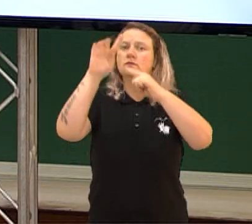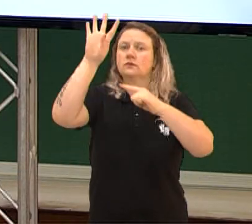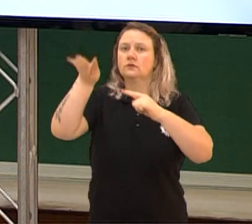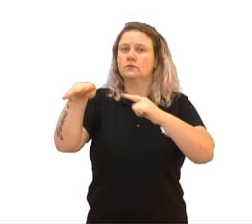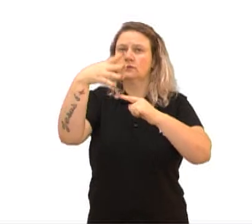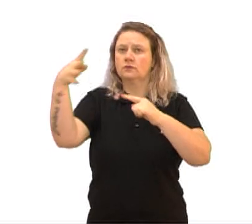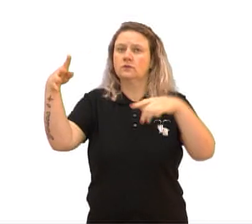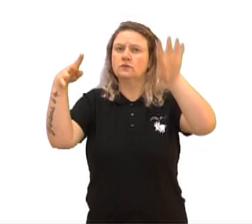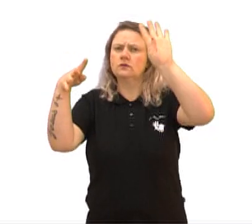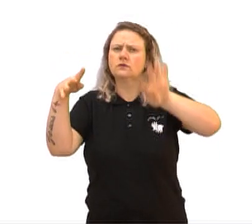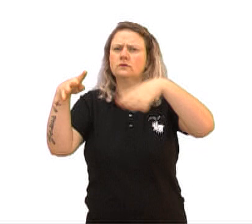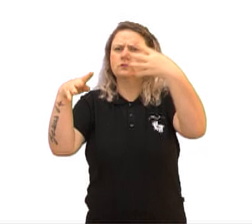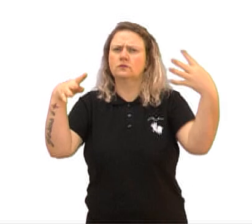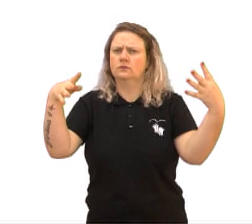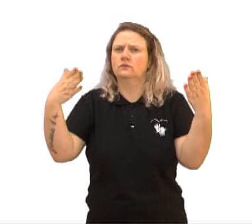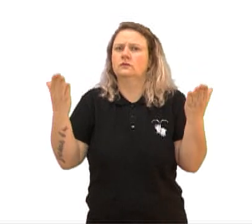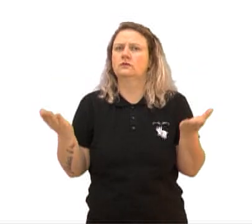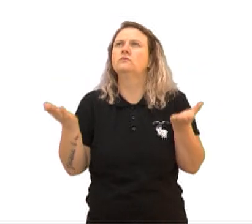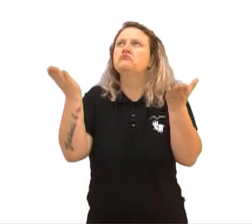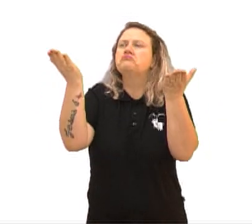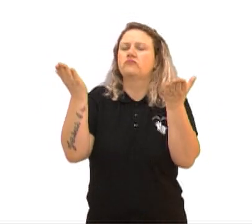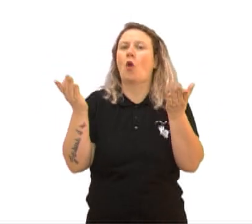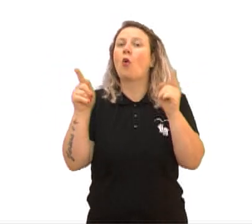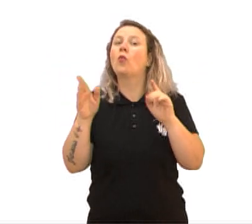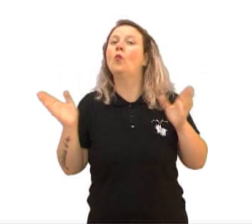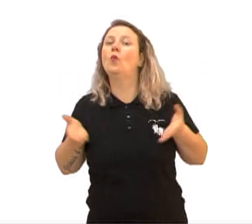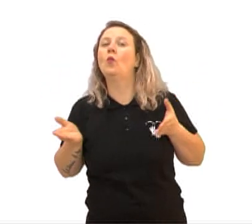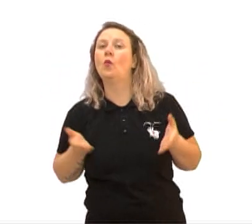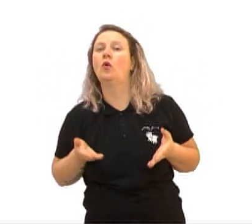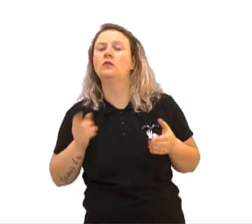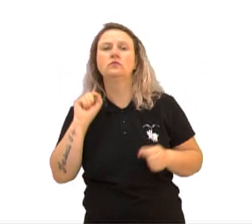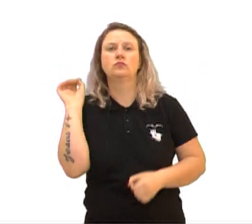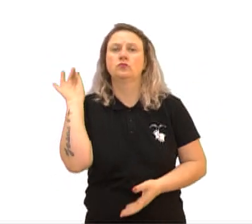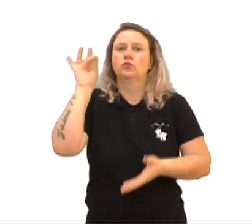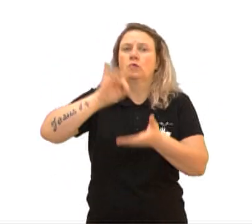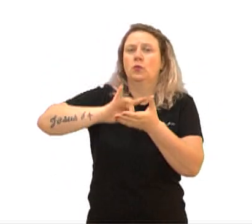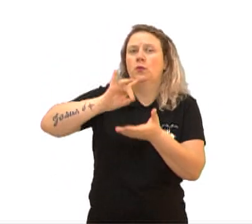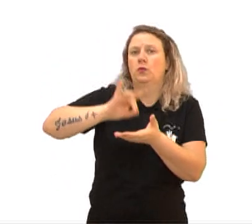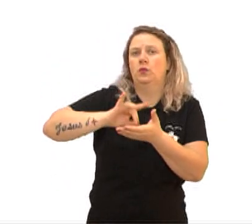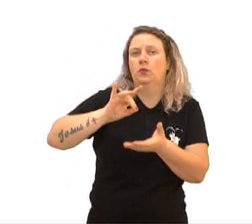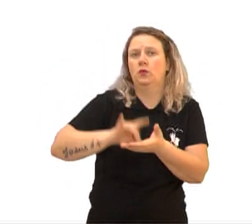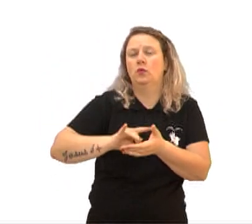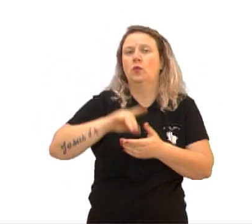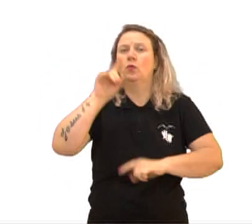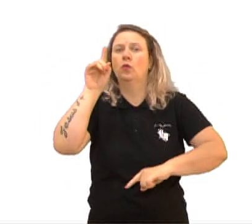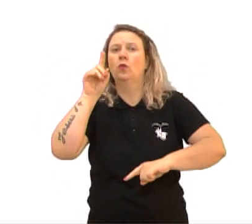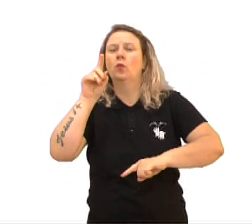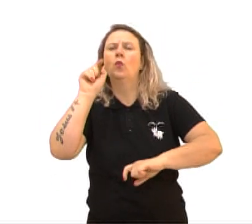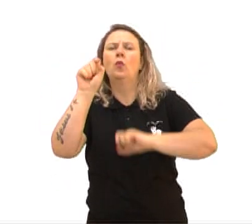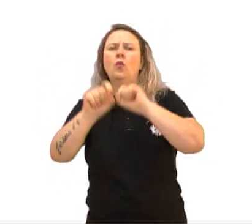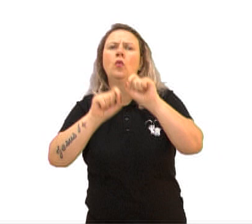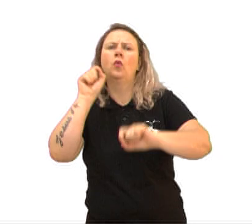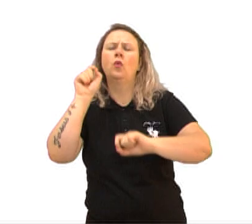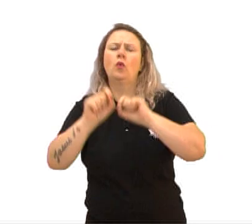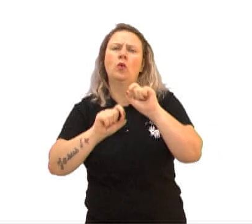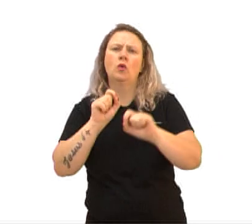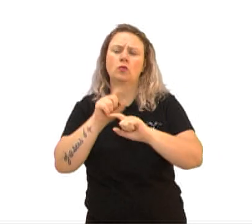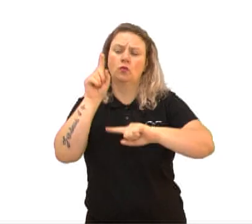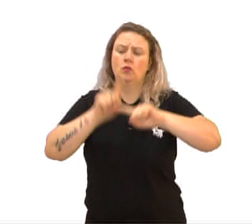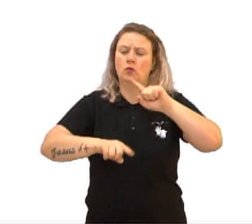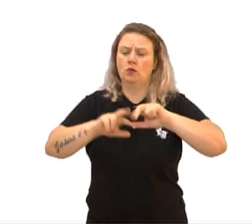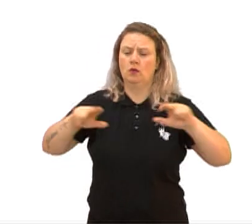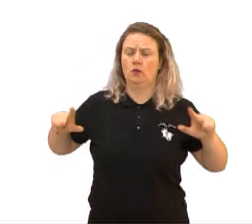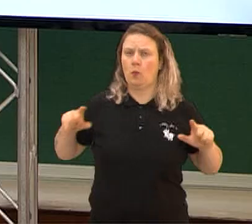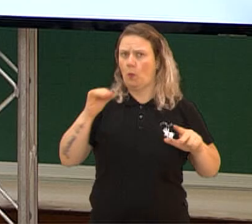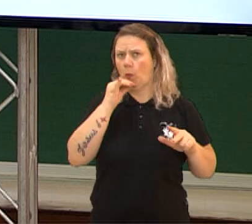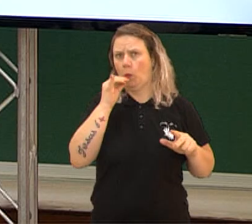matrizes. O produto de uma matriz por outra não é determinado por o produto dos seus respectivos elementos. Você não